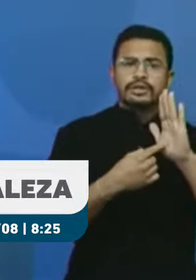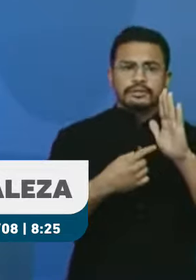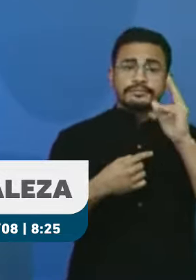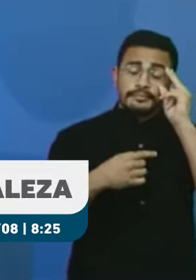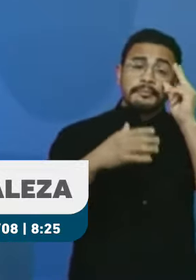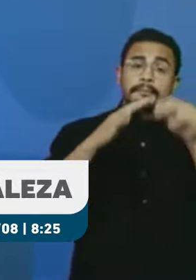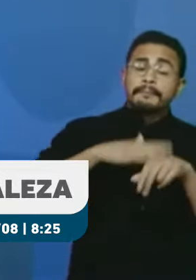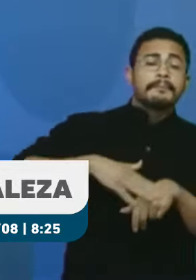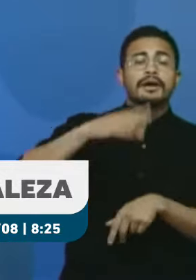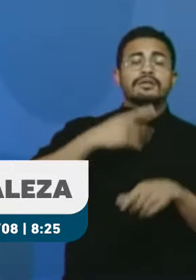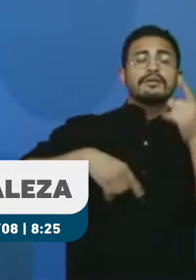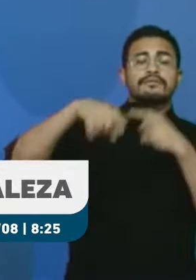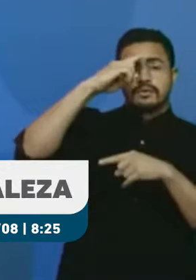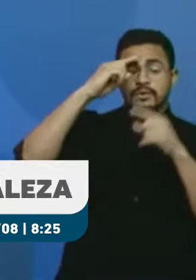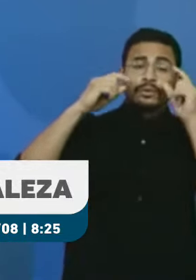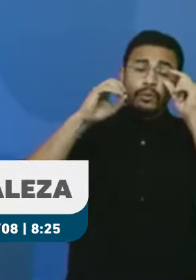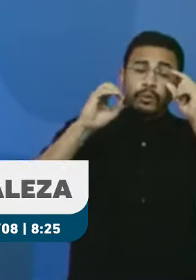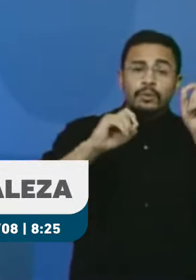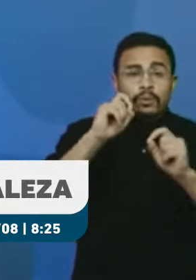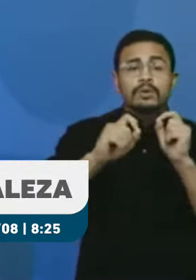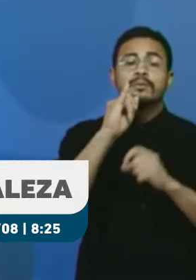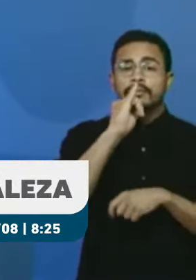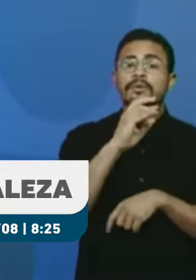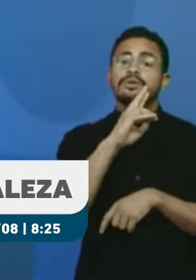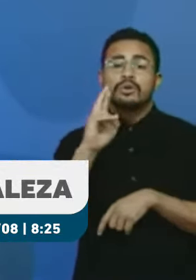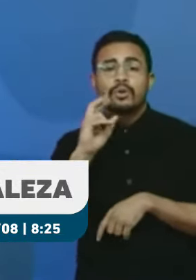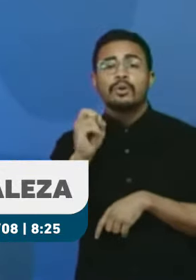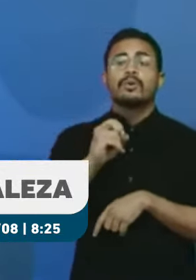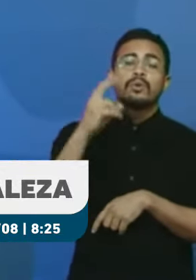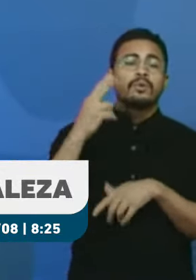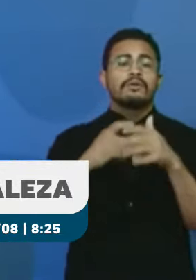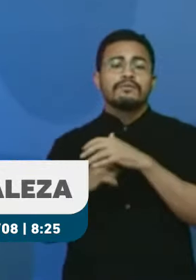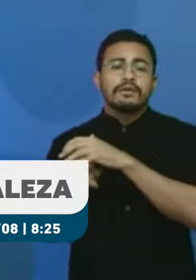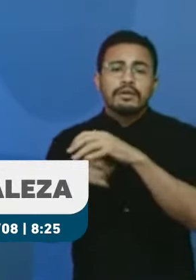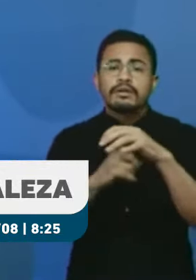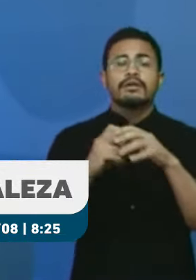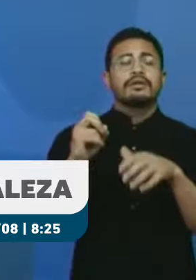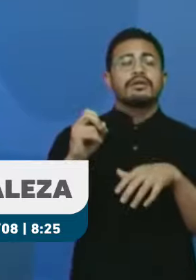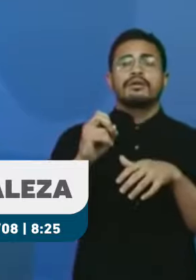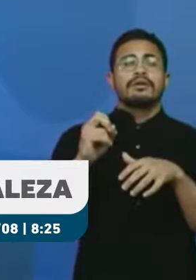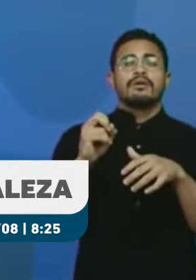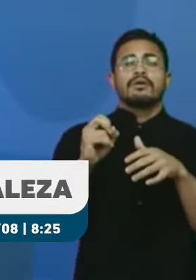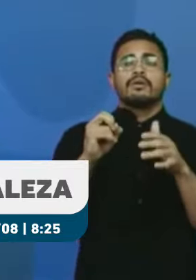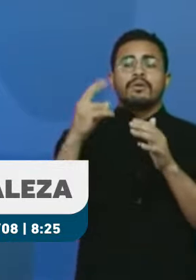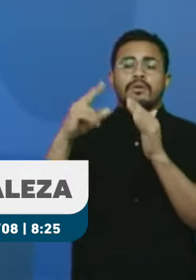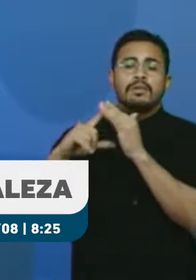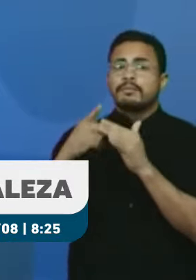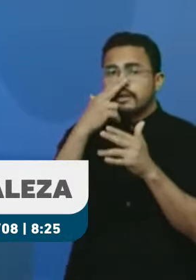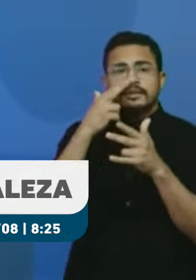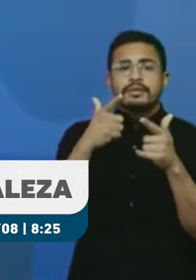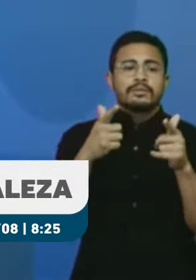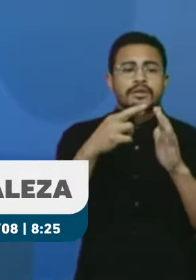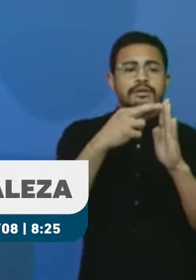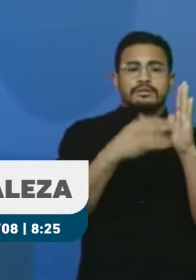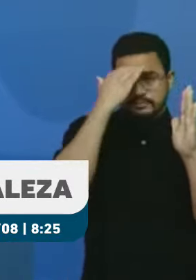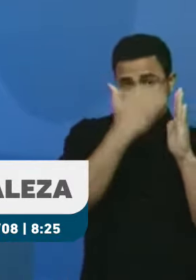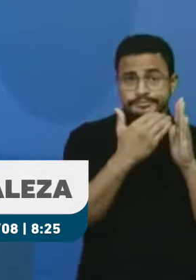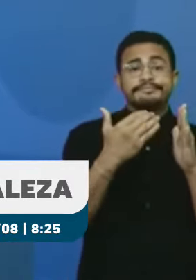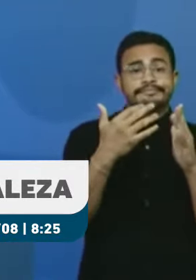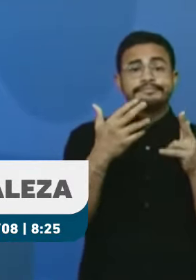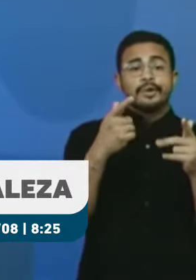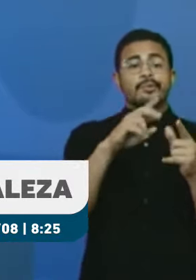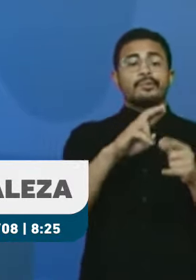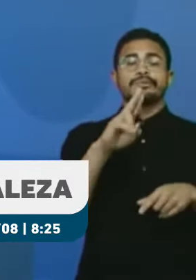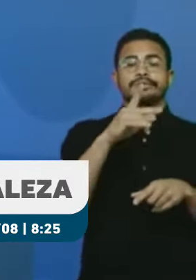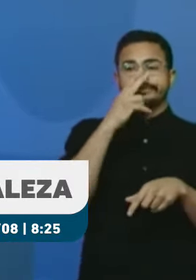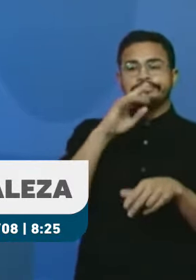mais revolta é que quando um restaurante ou uma feira ou uma barraca não segue os padrões que a prefeitura exige ele usa todo o